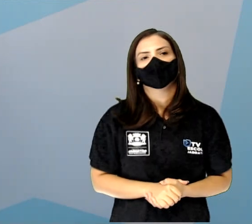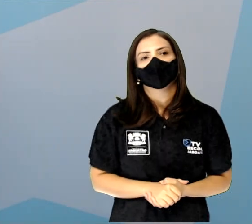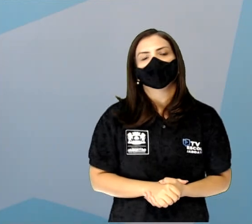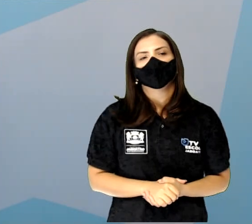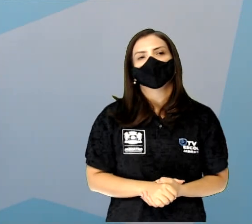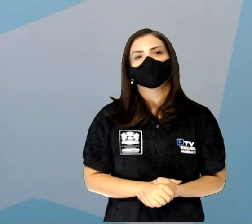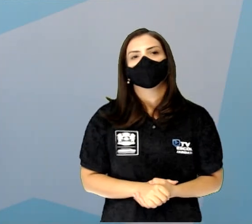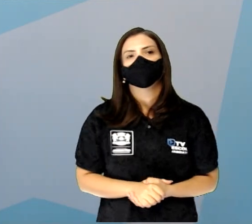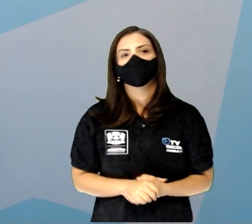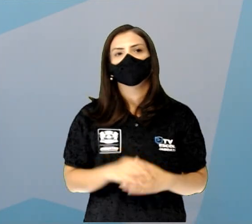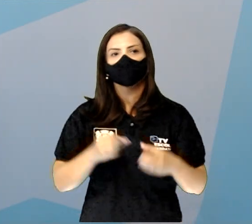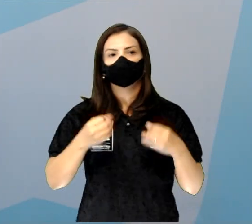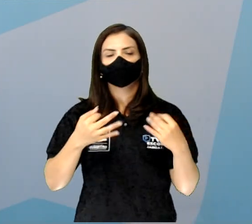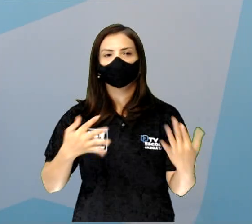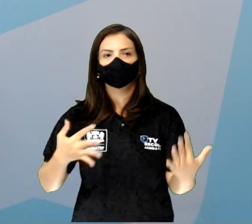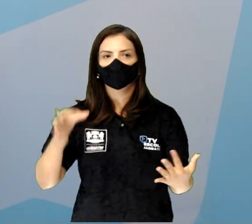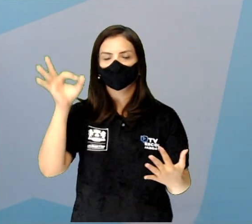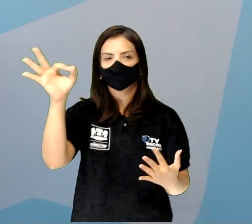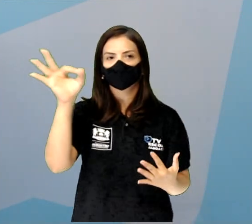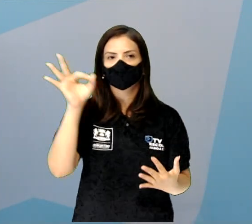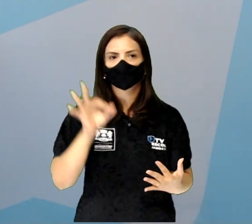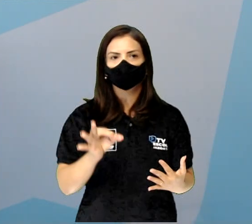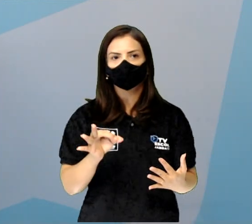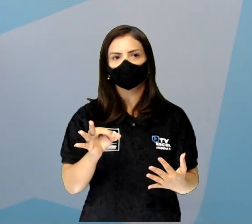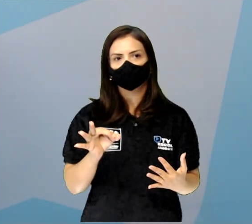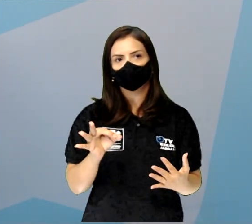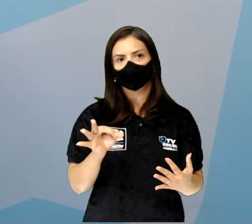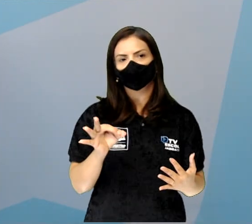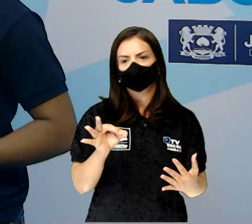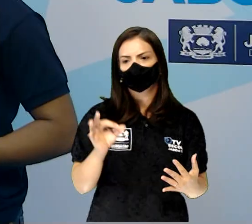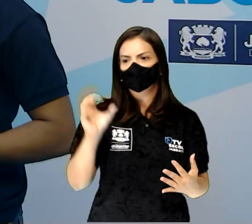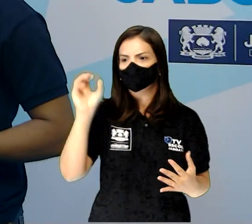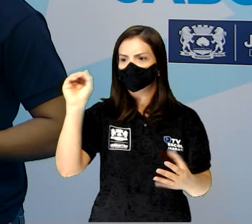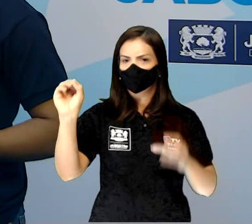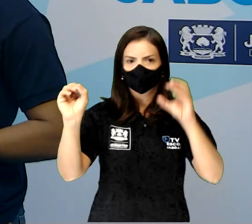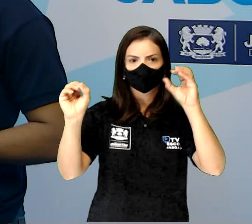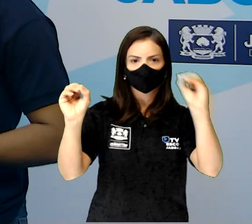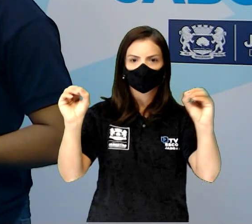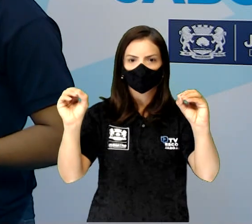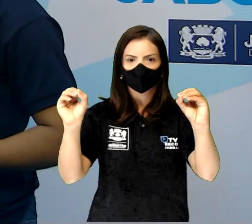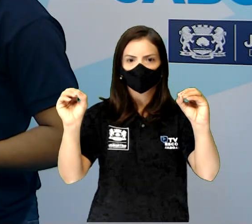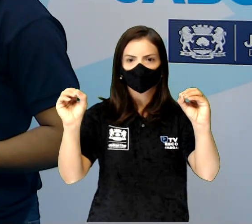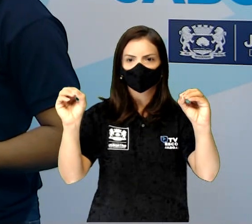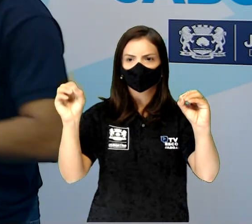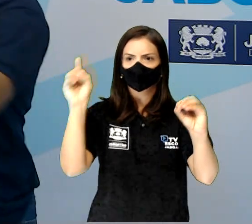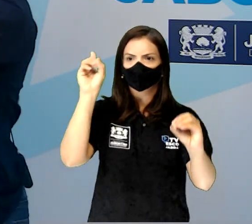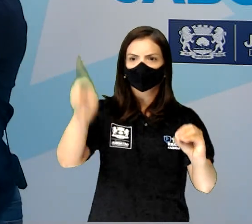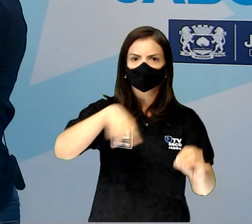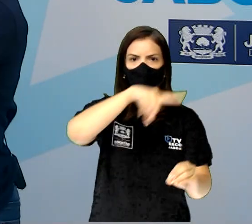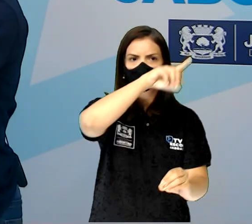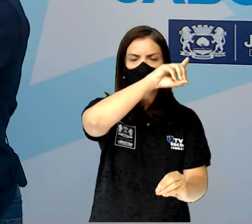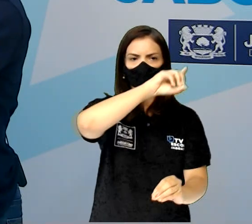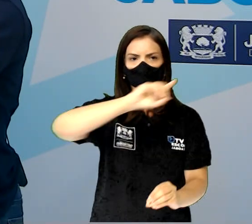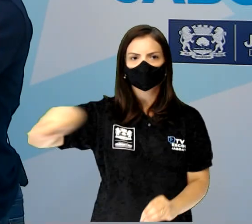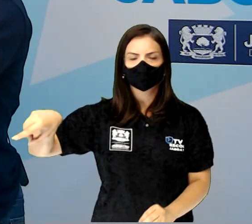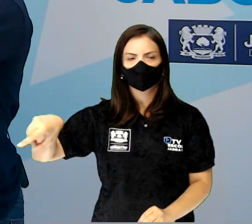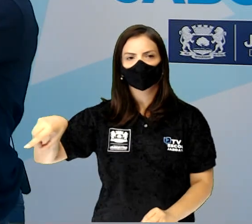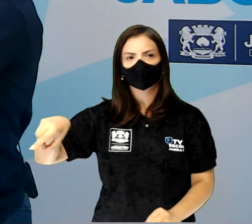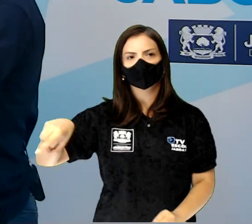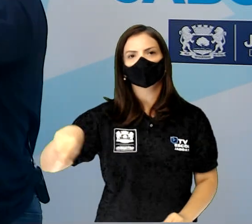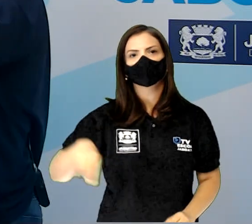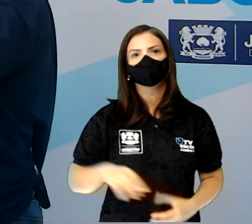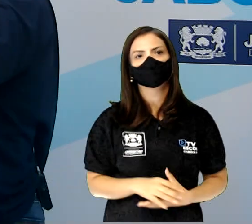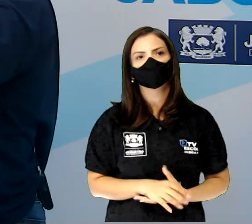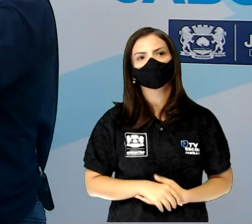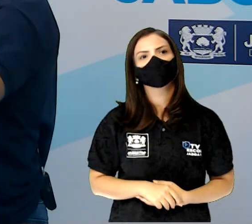você tiver uma porcentagem aqui com zero, um valor aqui também com zero, corta os dois zeros. Só cortar. corta os dois zeros,